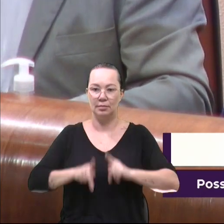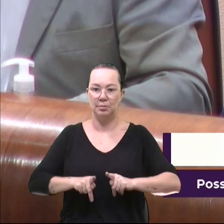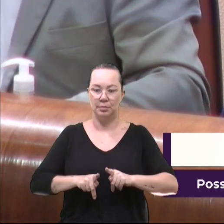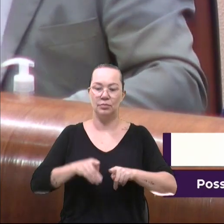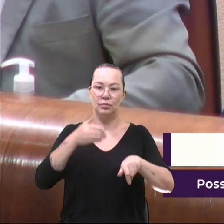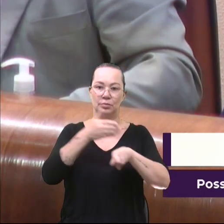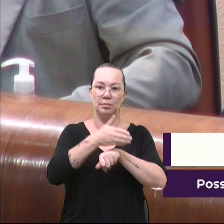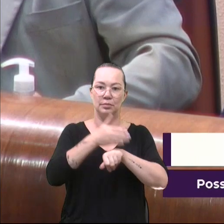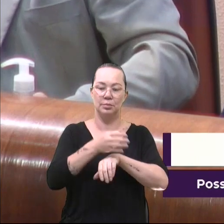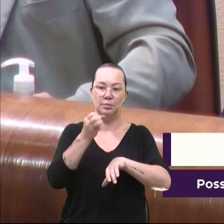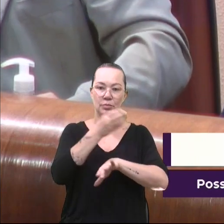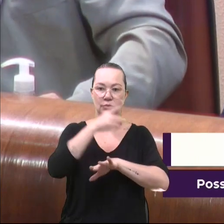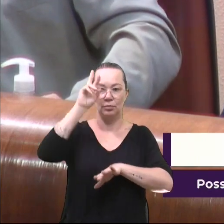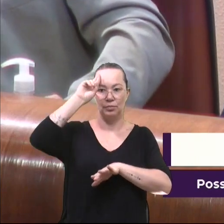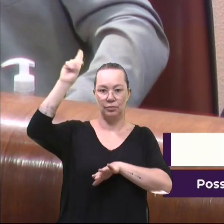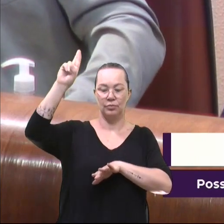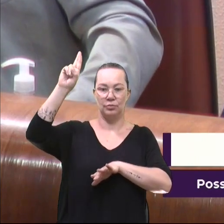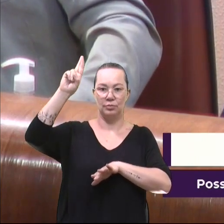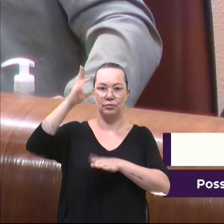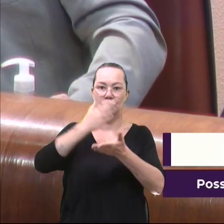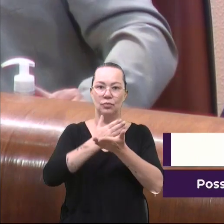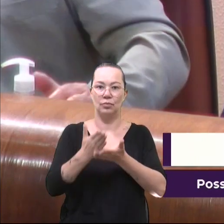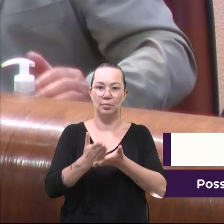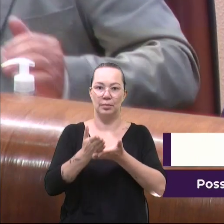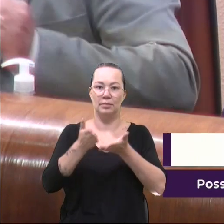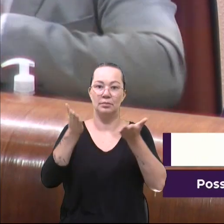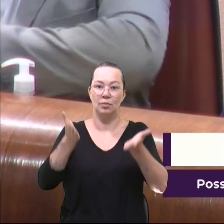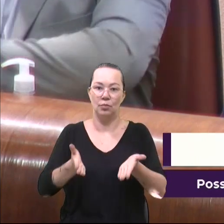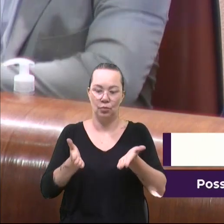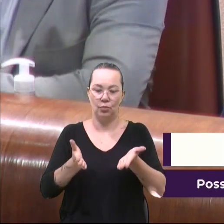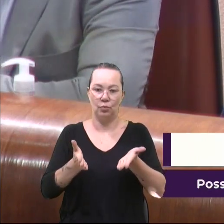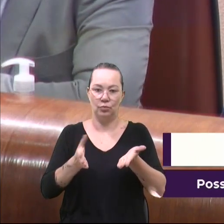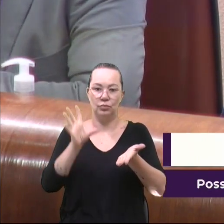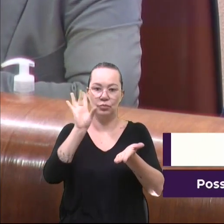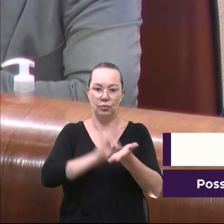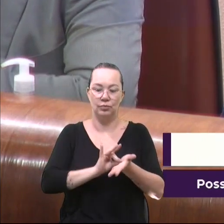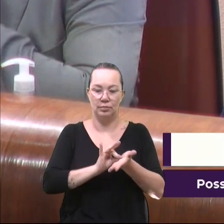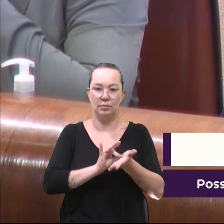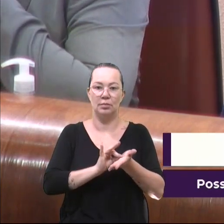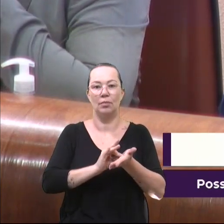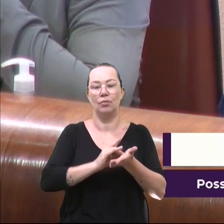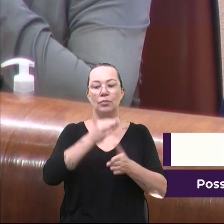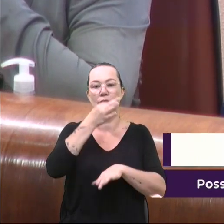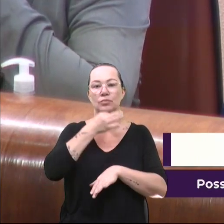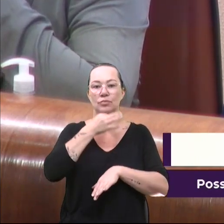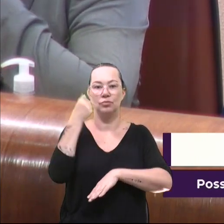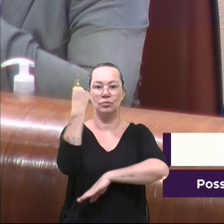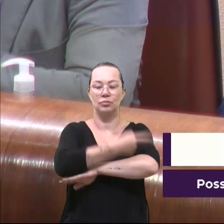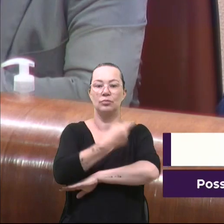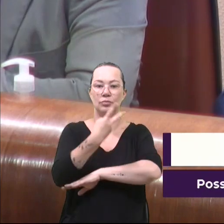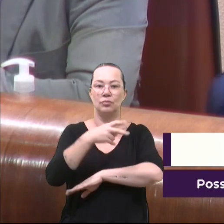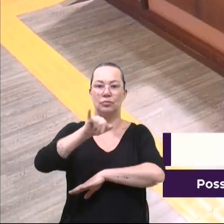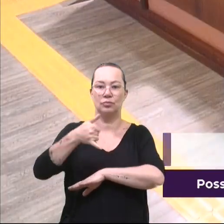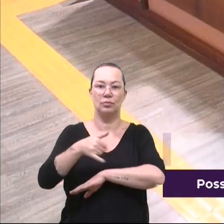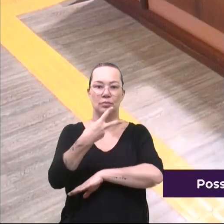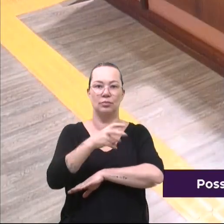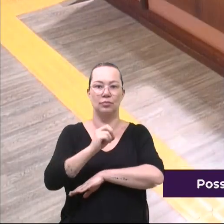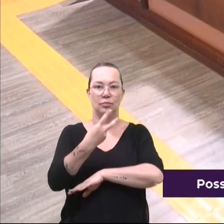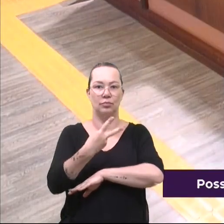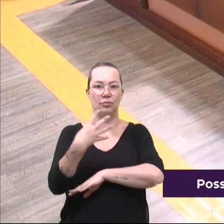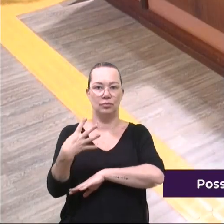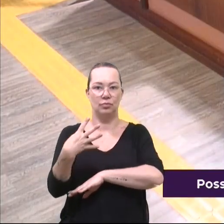mesa diretora, que passa a valer a partir desta data. Caxias do Sul, 2 de janeiro de 2024.